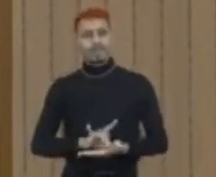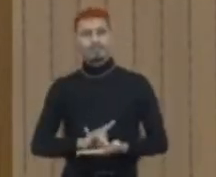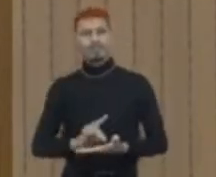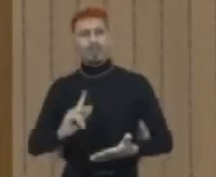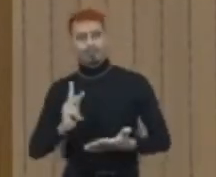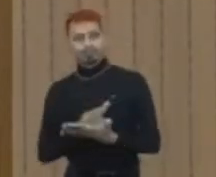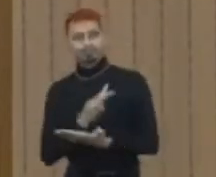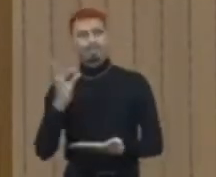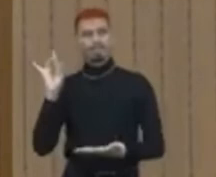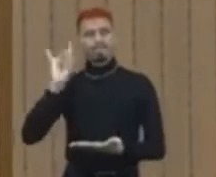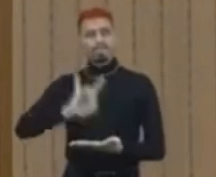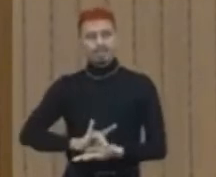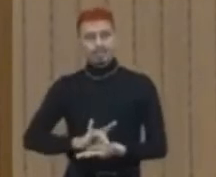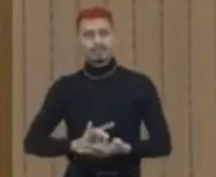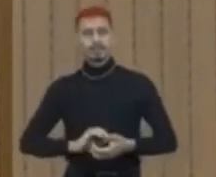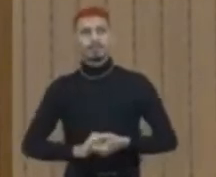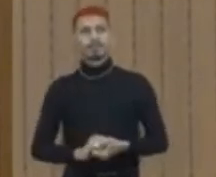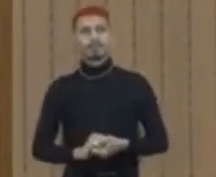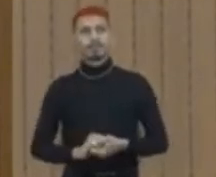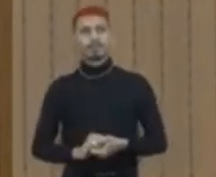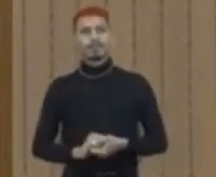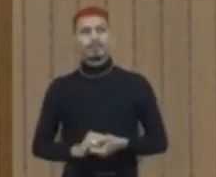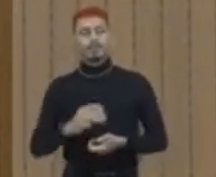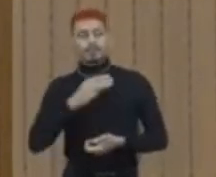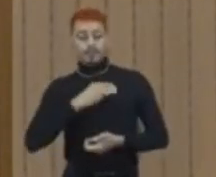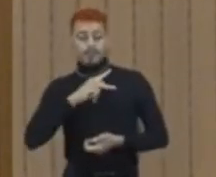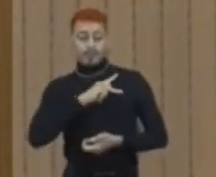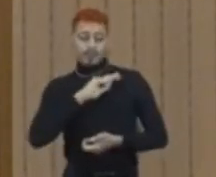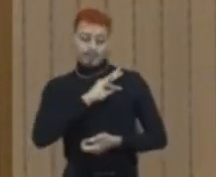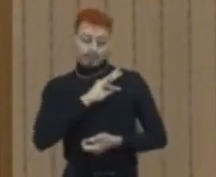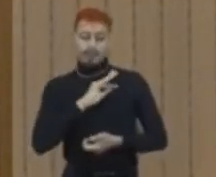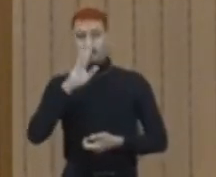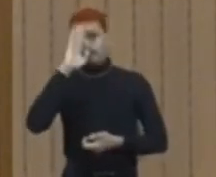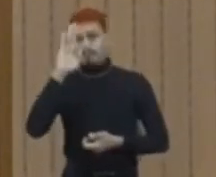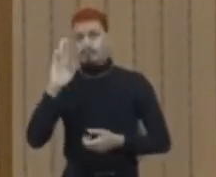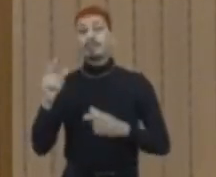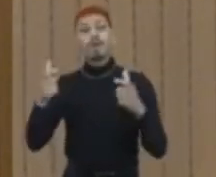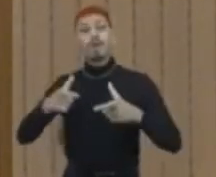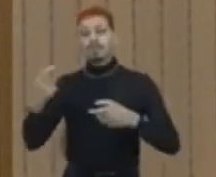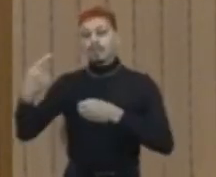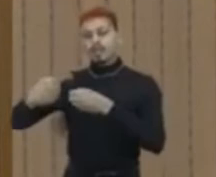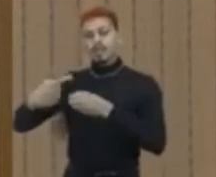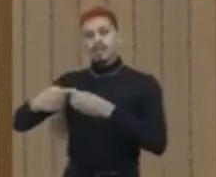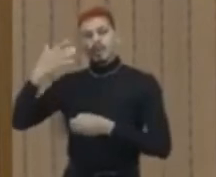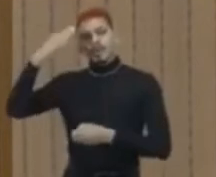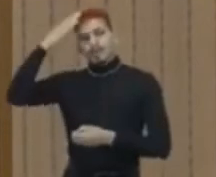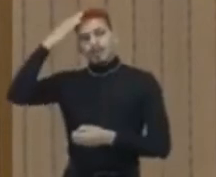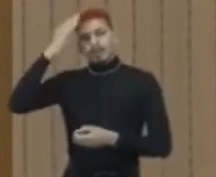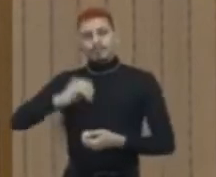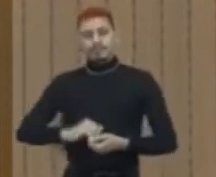mais presente, do Ministério Público Federal, principalmente no interior do Estado. Nós